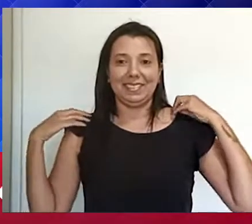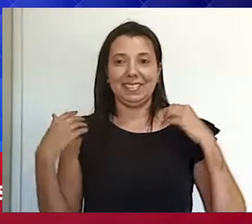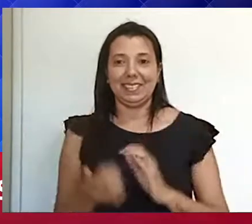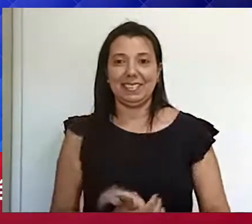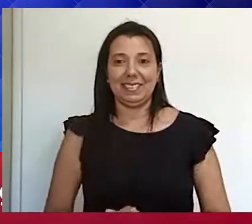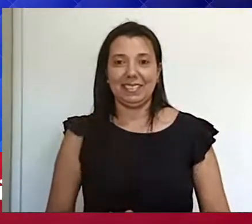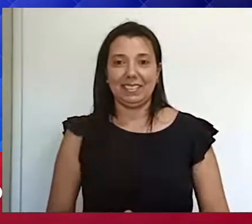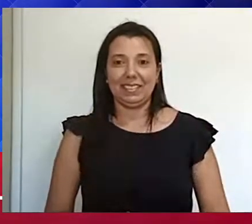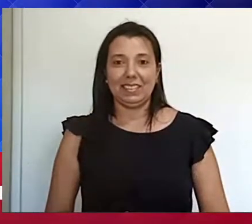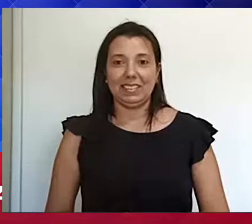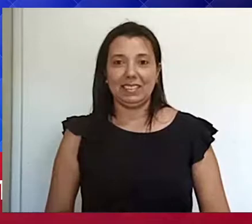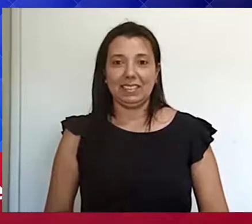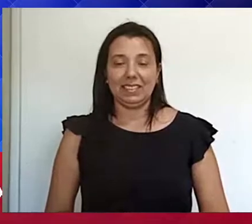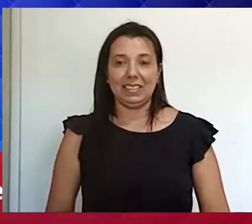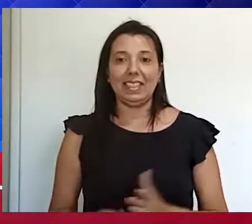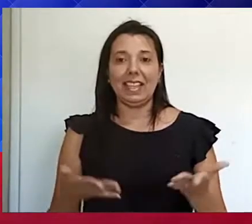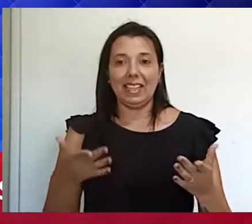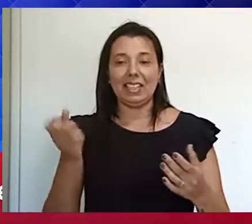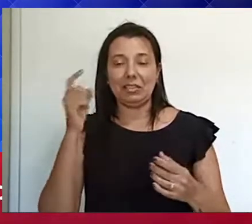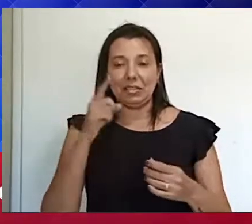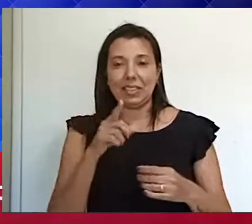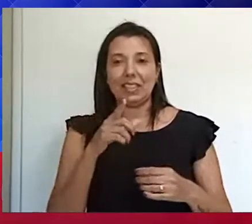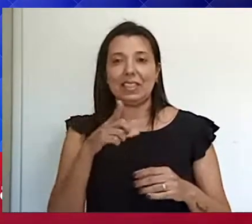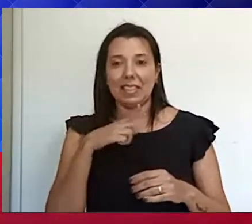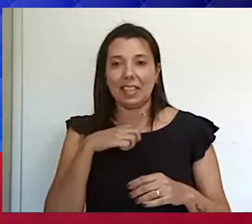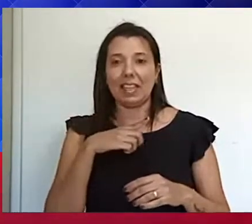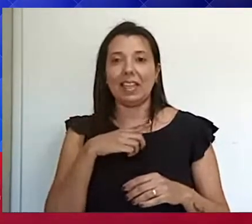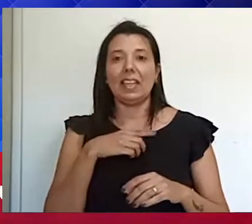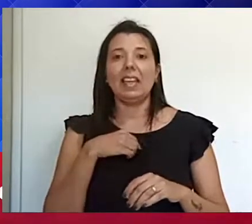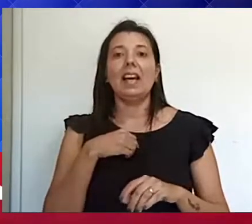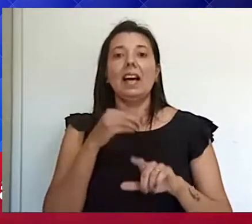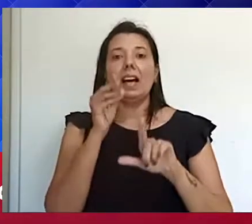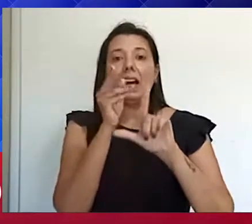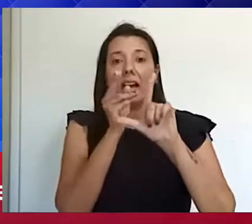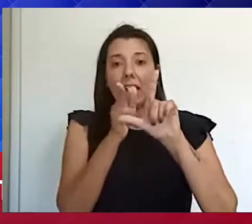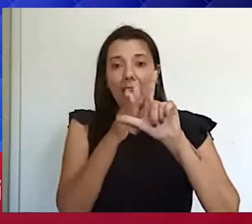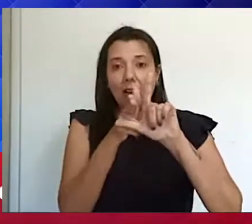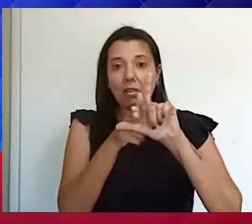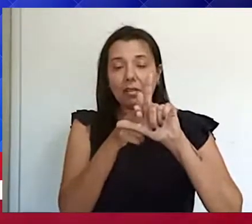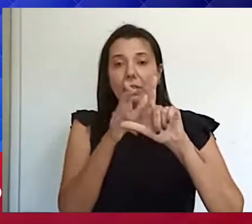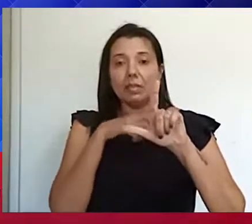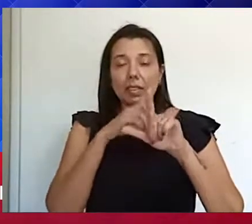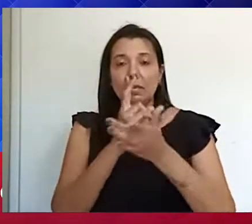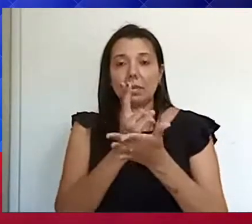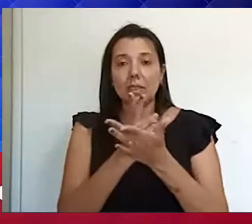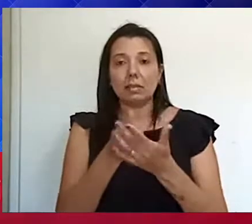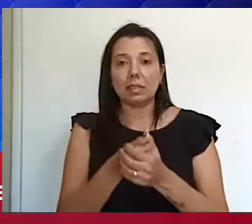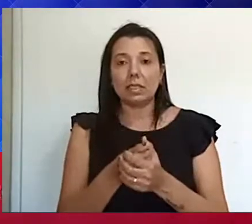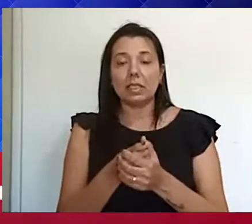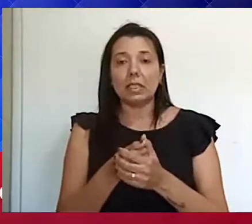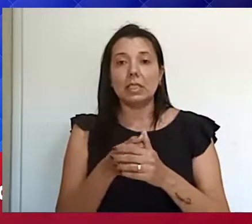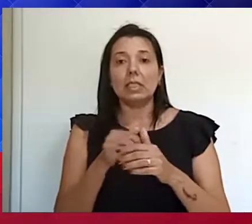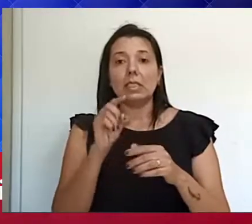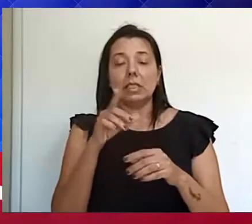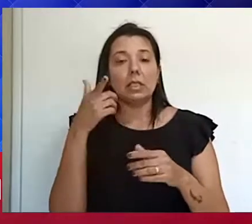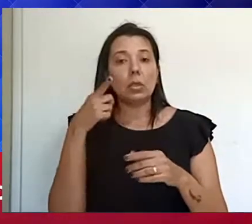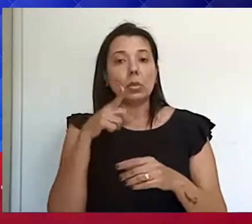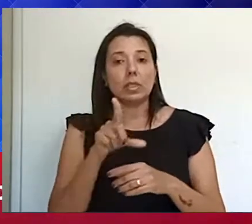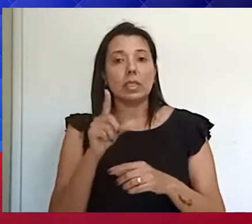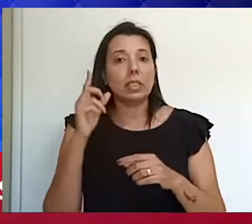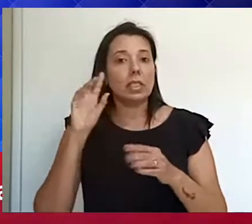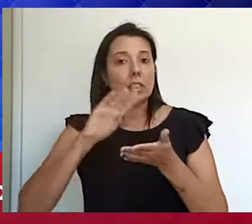Ao vivo a gente tem esses desafios mesmo, viu? Talvez, professor, se eu conseguir tirar o fone e tentar falar pelo celular,